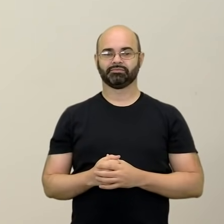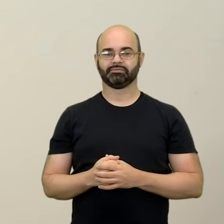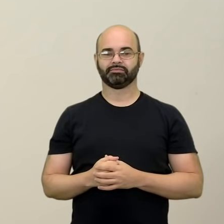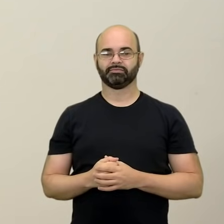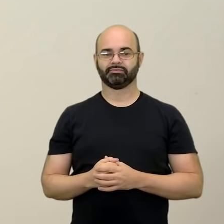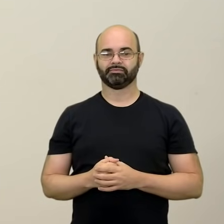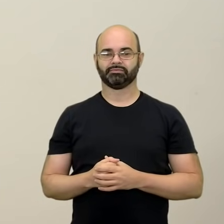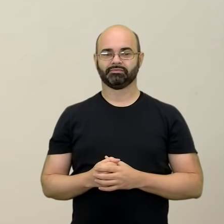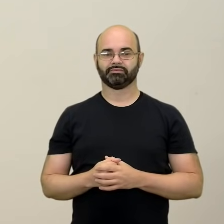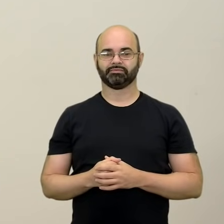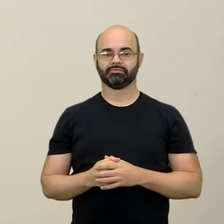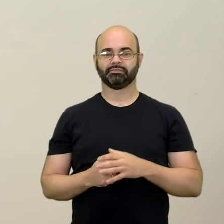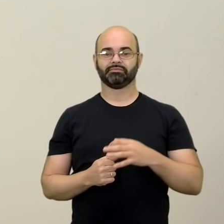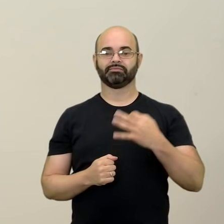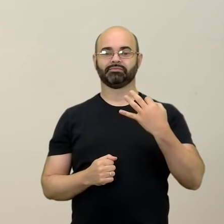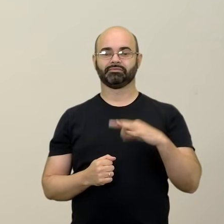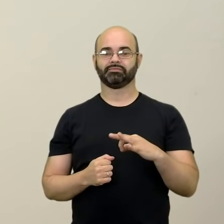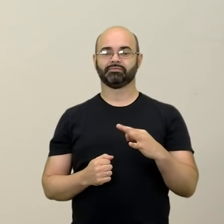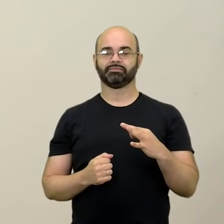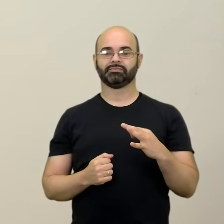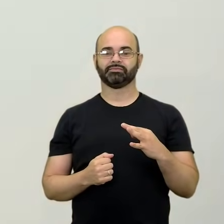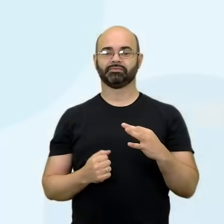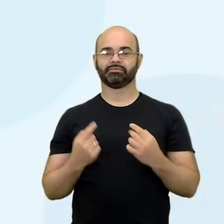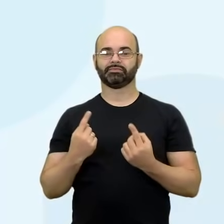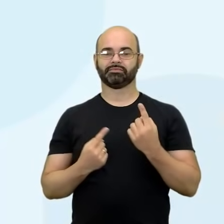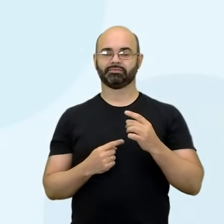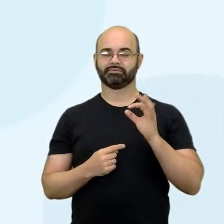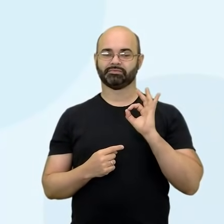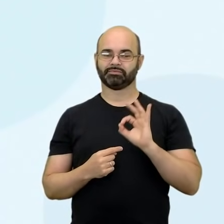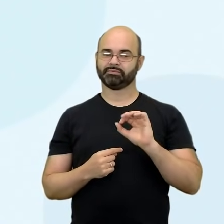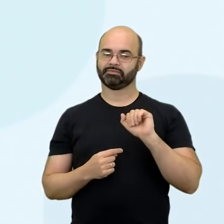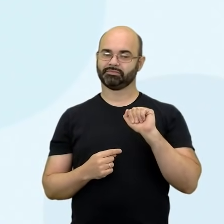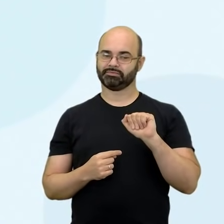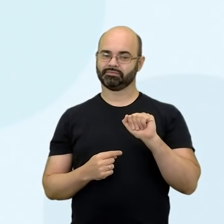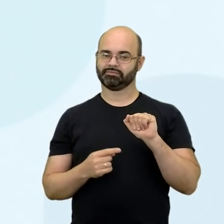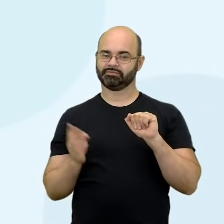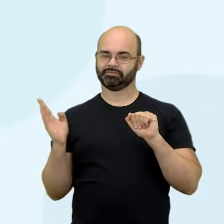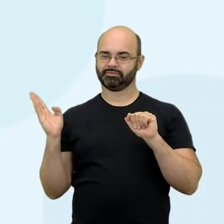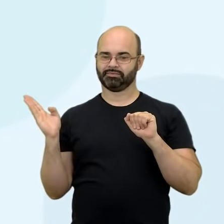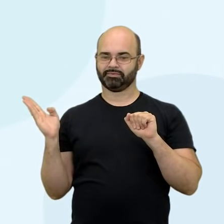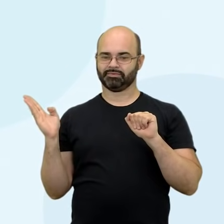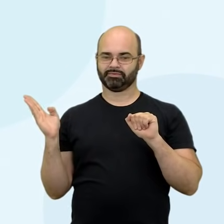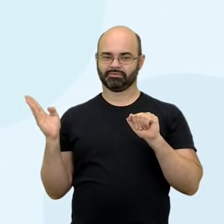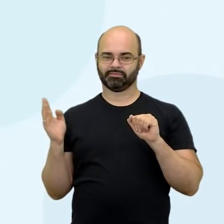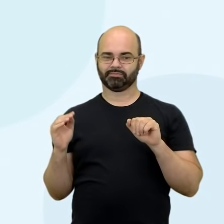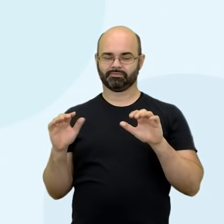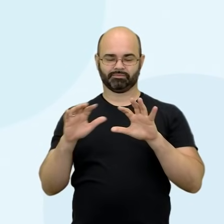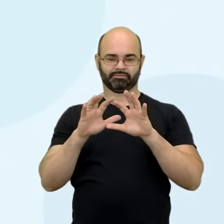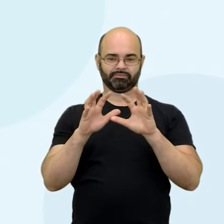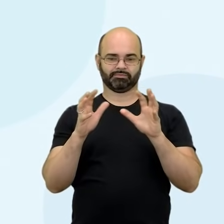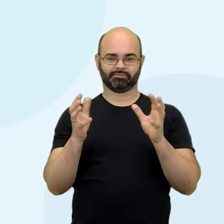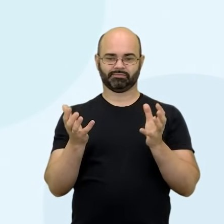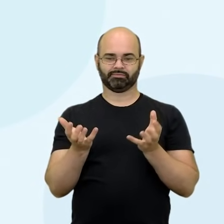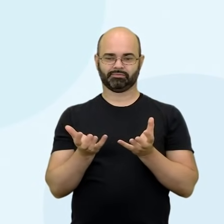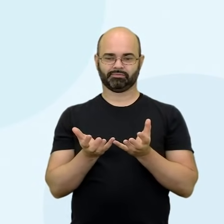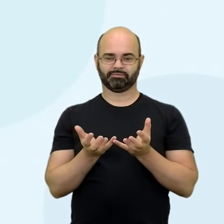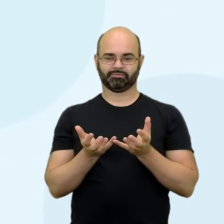que que é correto aqui ó alternativa Ah eu vivo na superfície